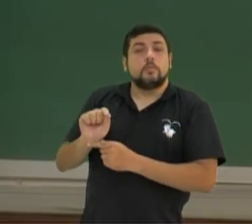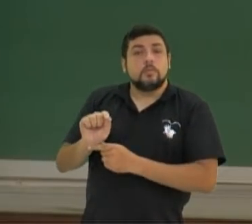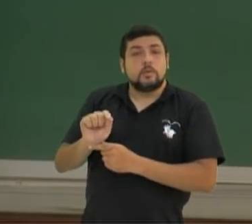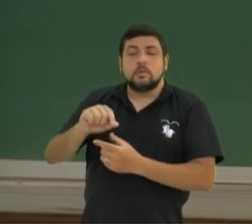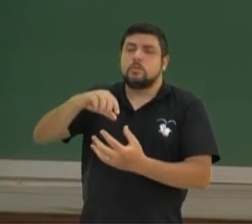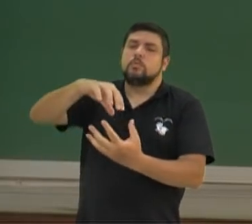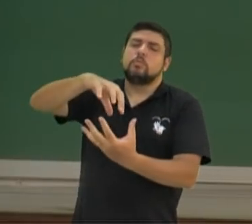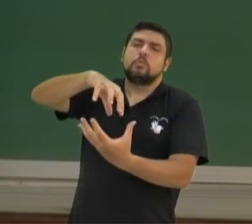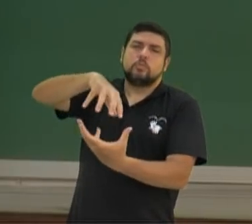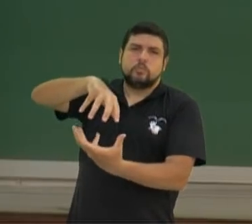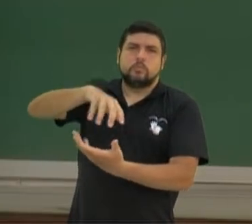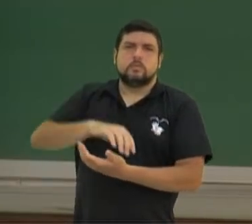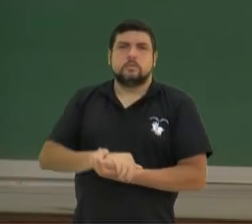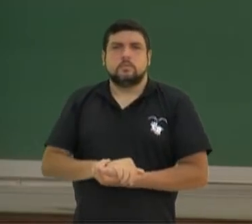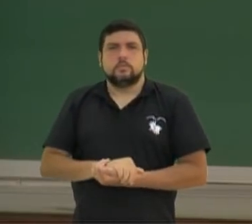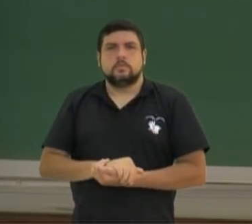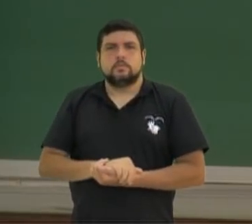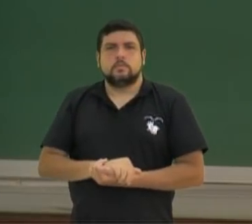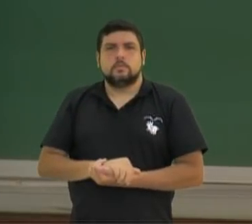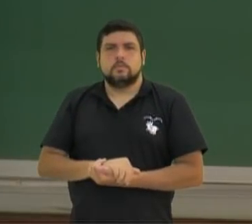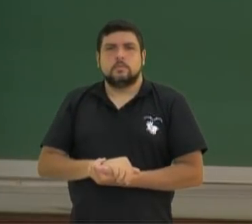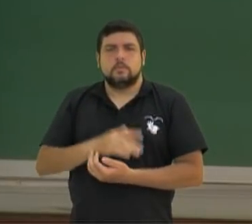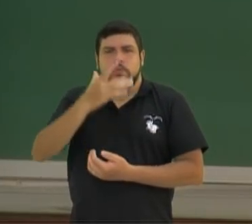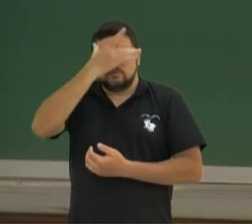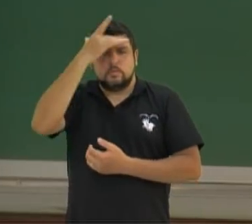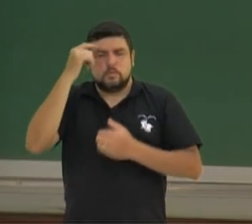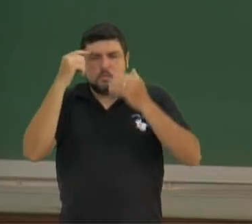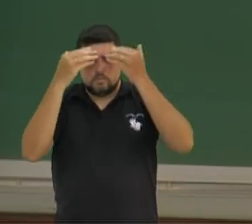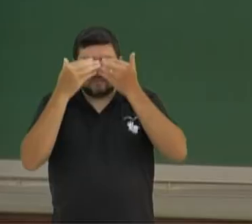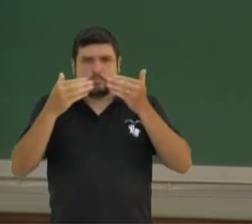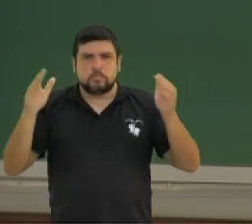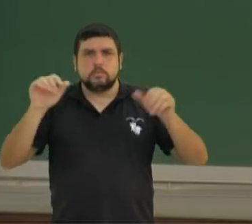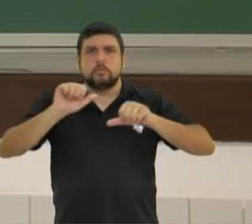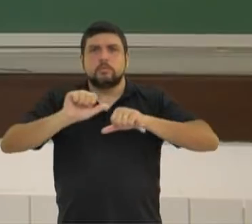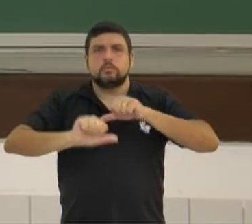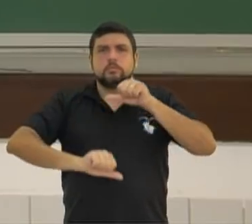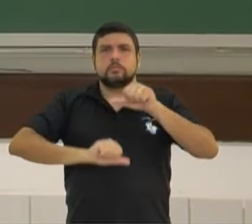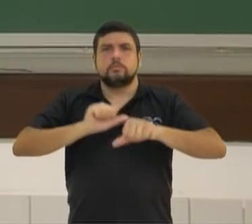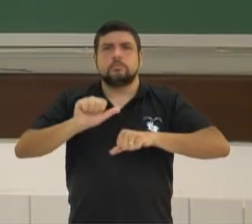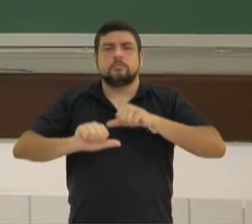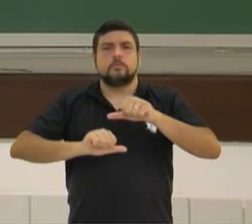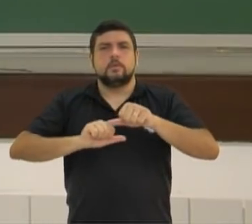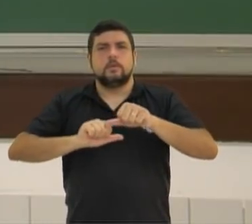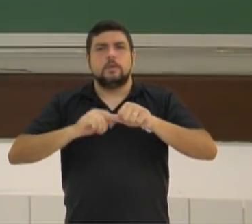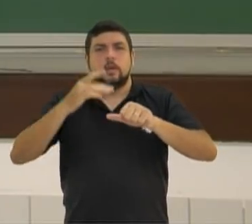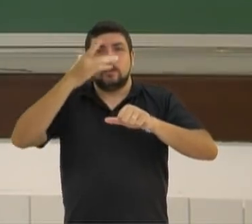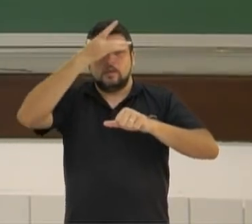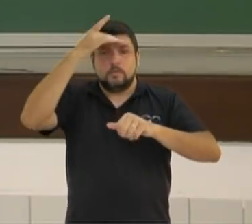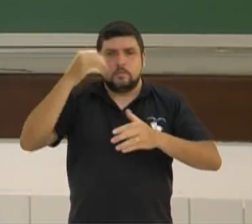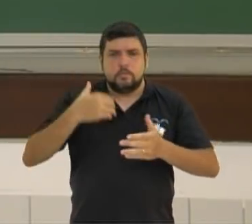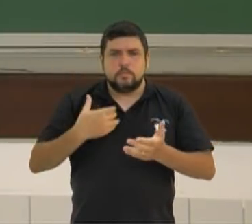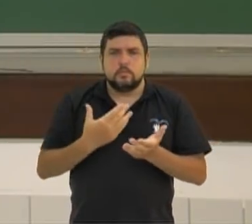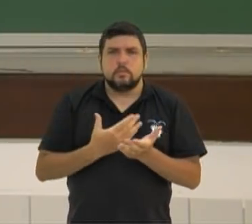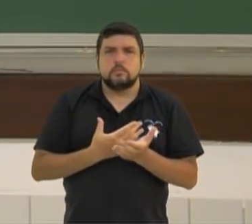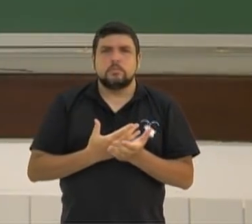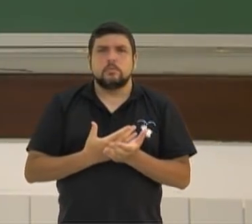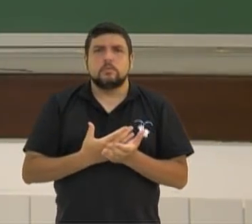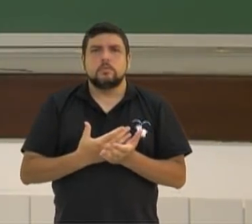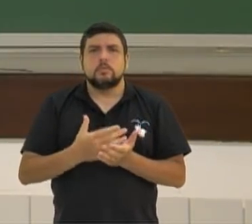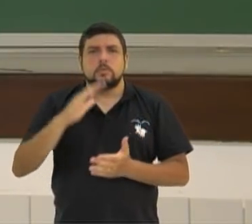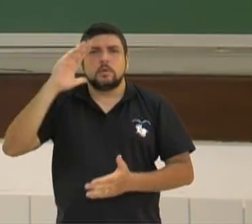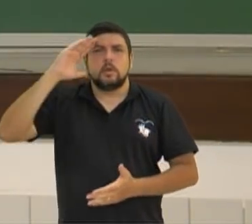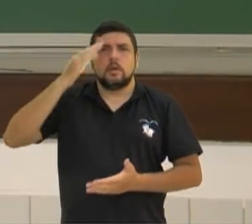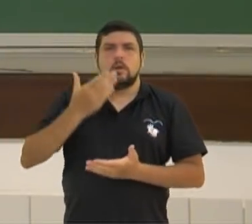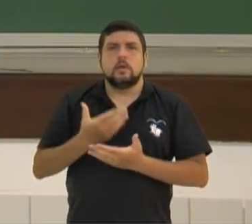sobre tudo o que nós falamos até agora? Então vamos conferir. Malala fala sobre